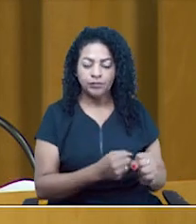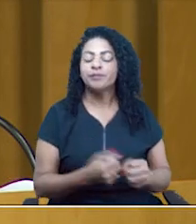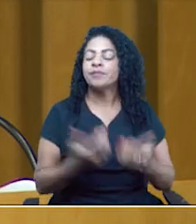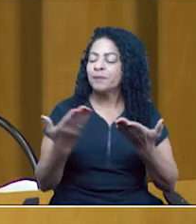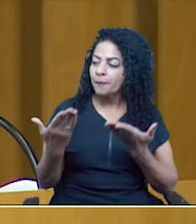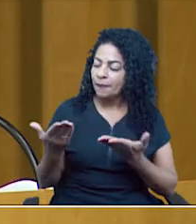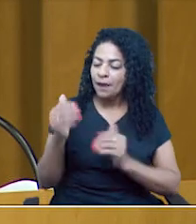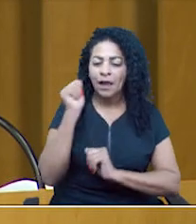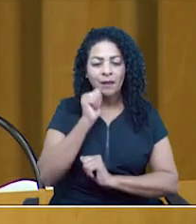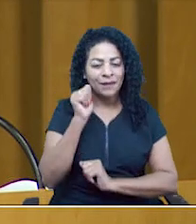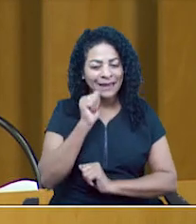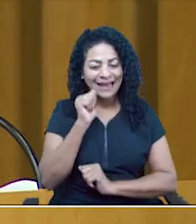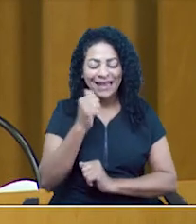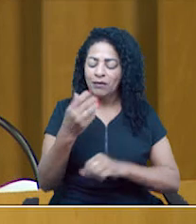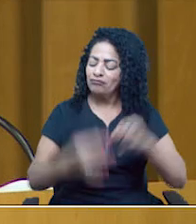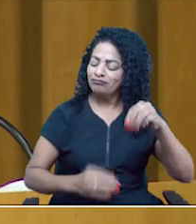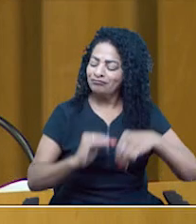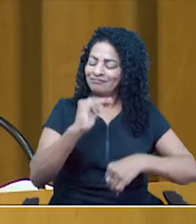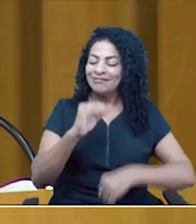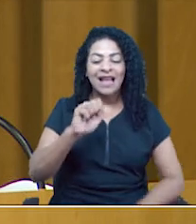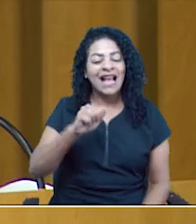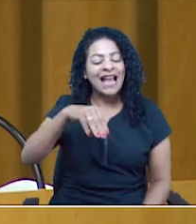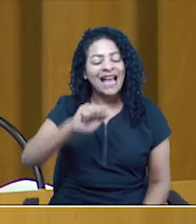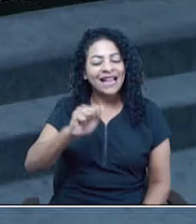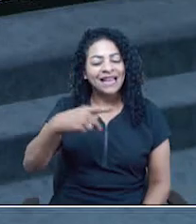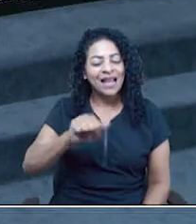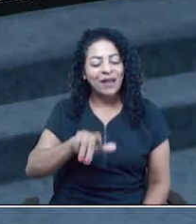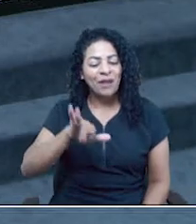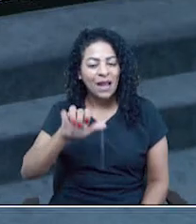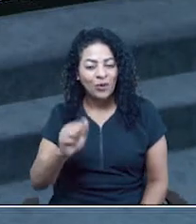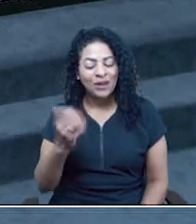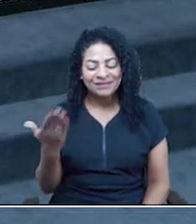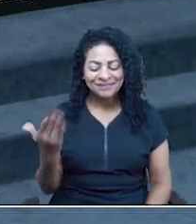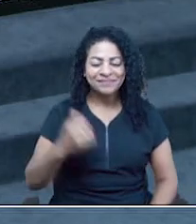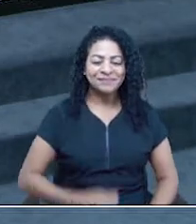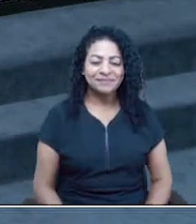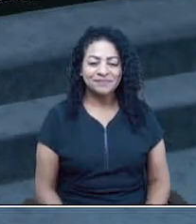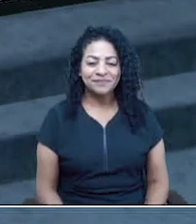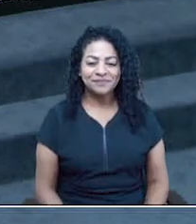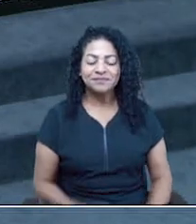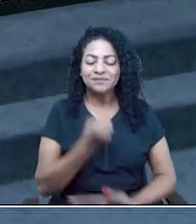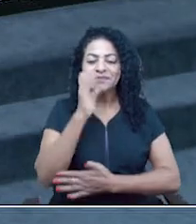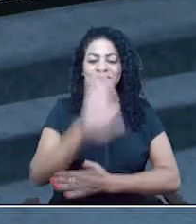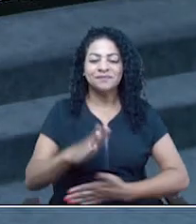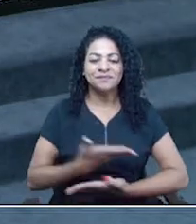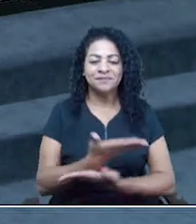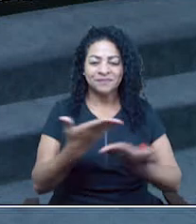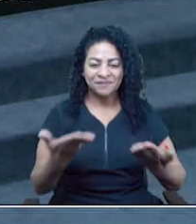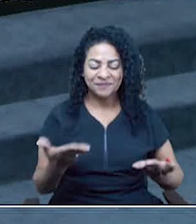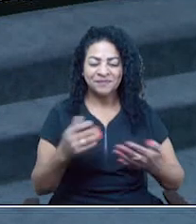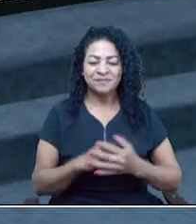senhora desembargadora Ana Paula Talceda Branco. Boa tarde a todas e todos.